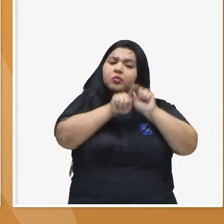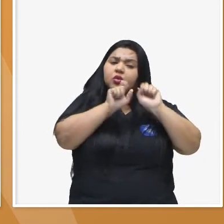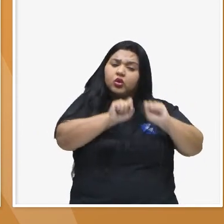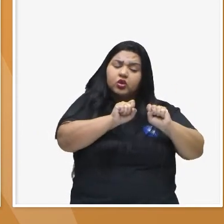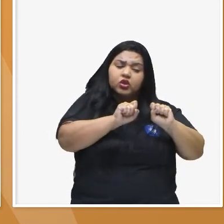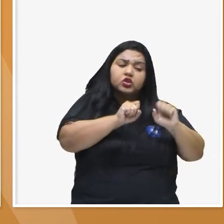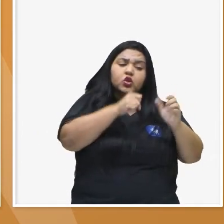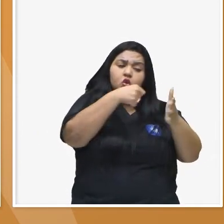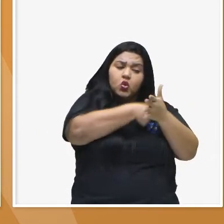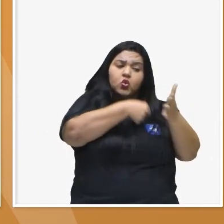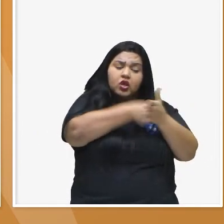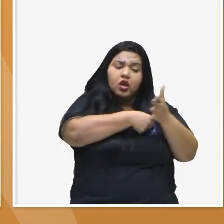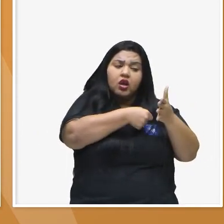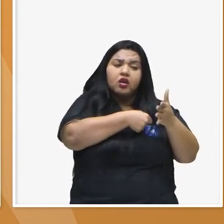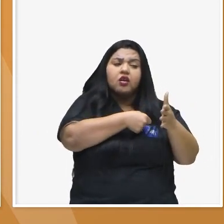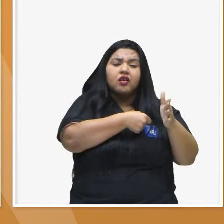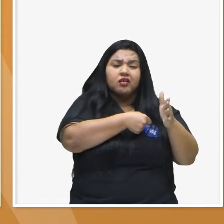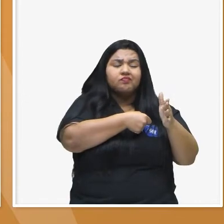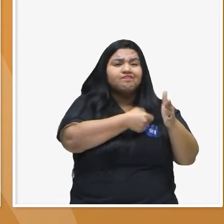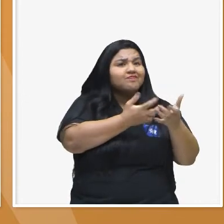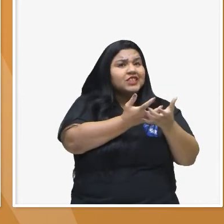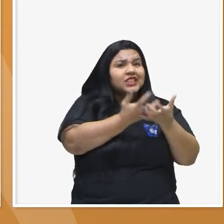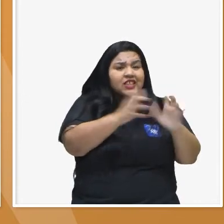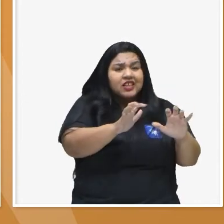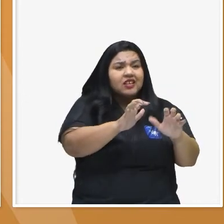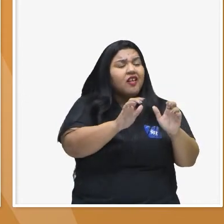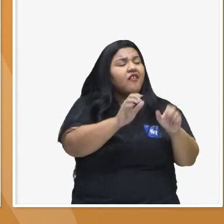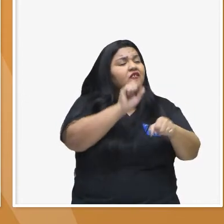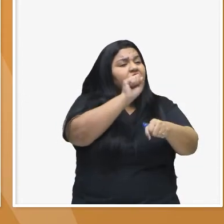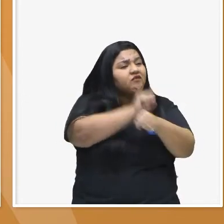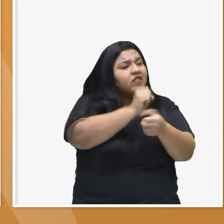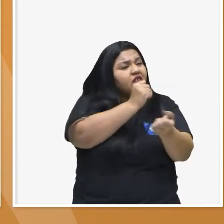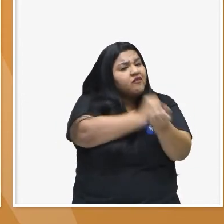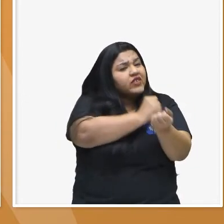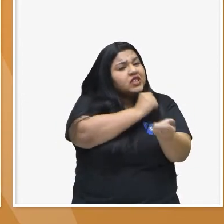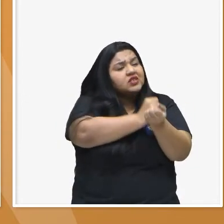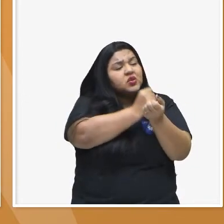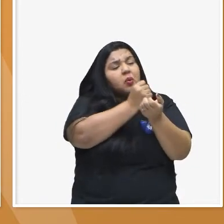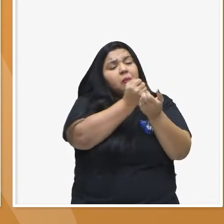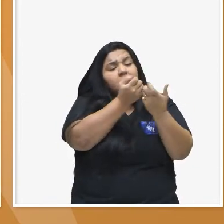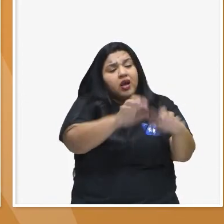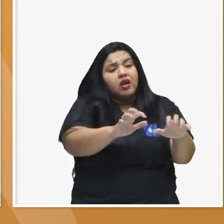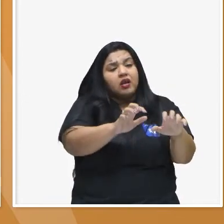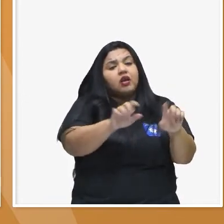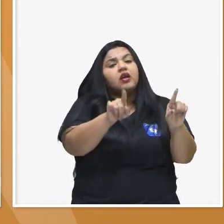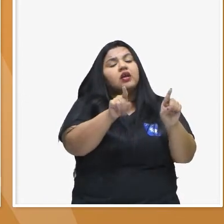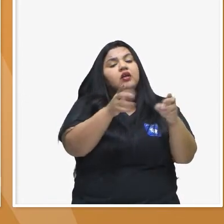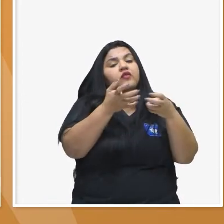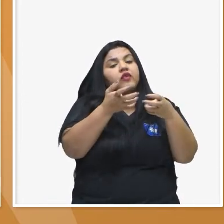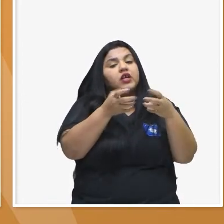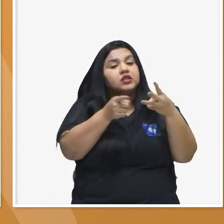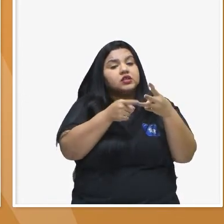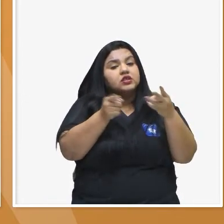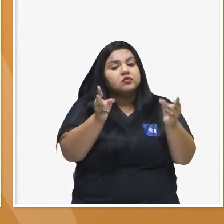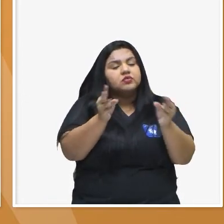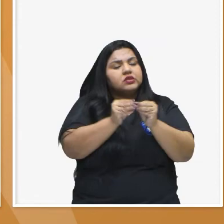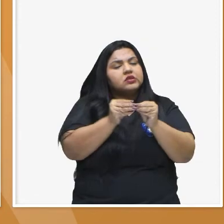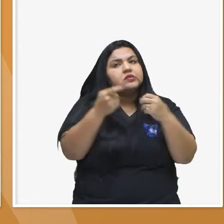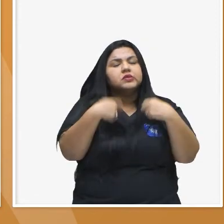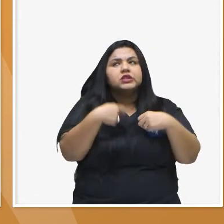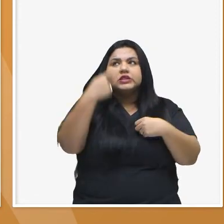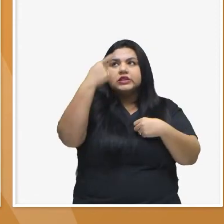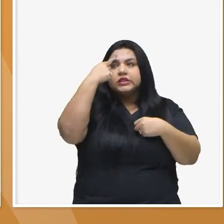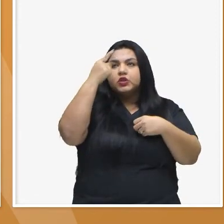sair desse vício, né? Procurar ajuda e tal, tudo mais. E ele faz uma síntese da vida dele que ele tem que sair, dentro